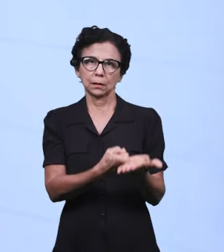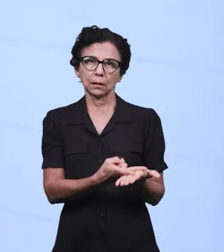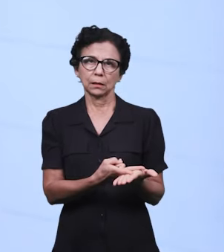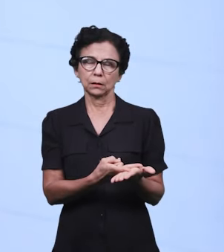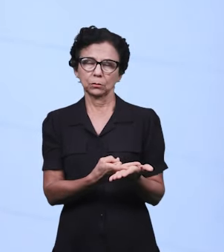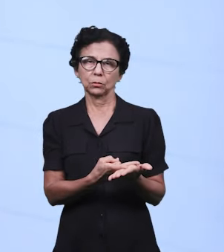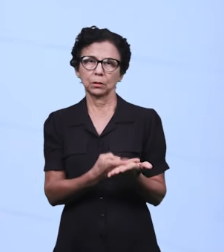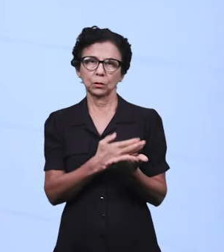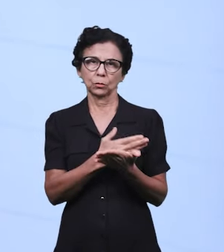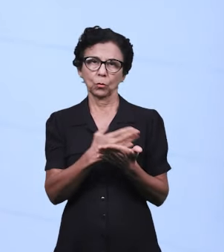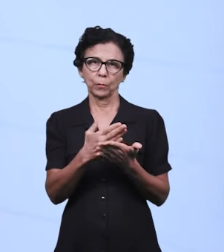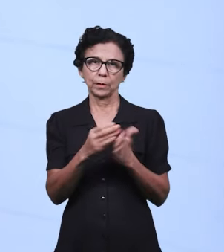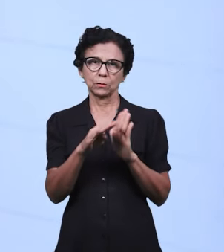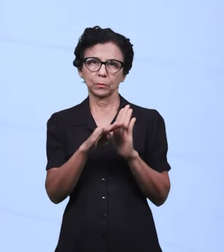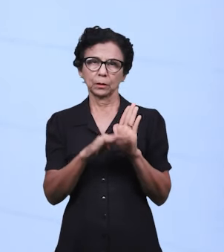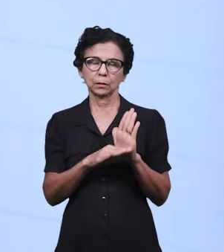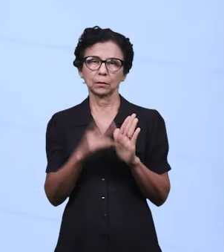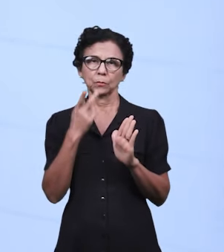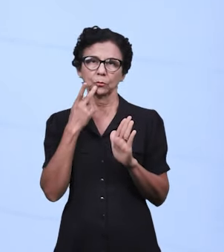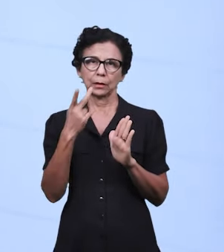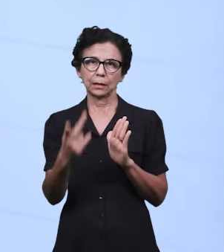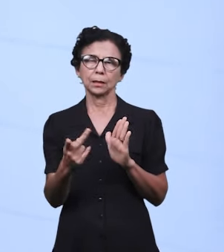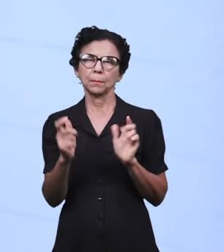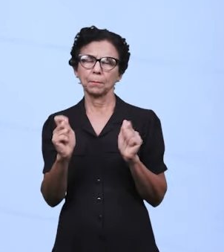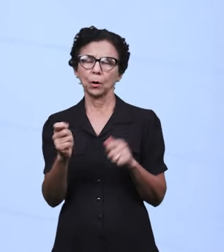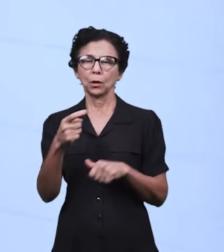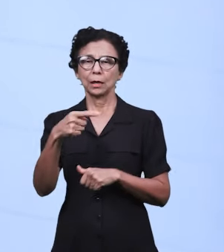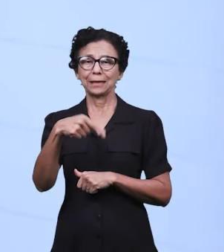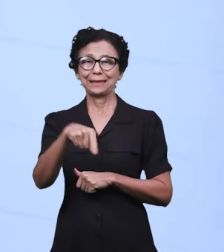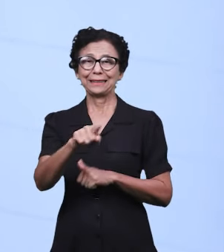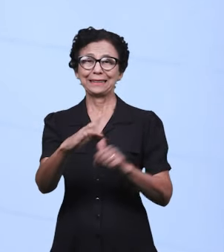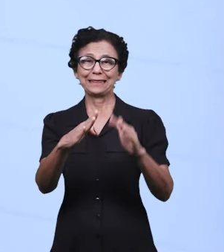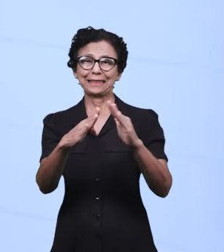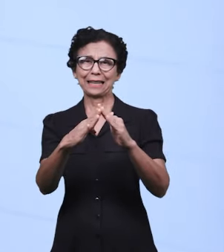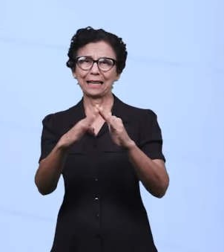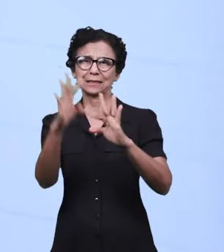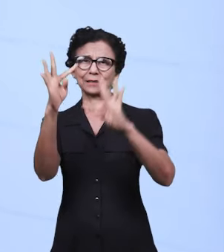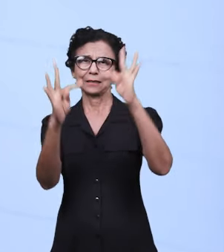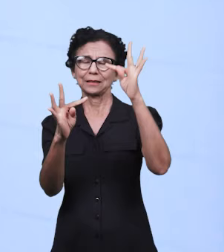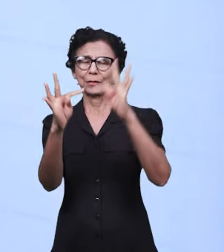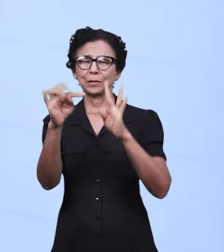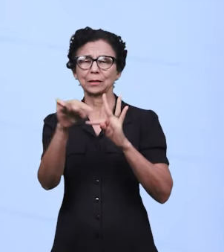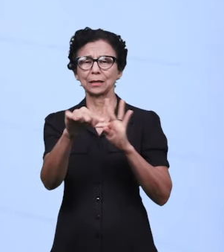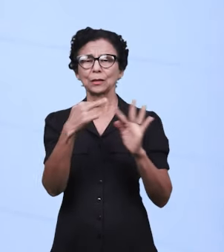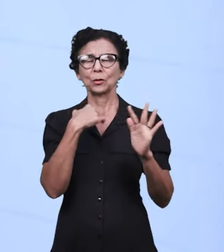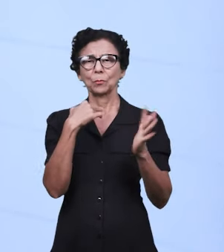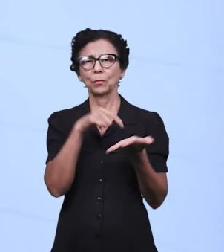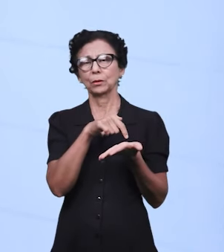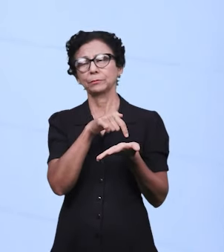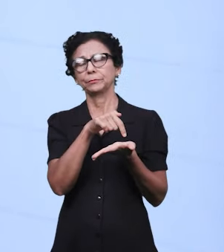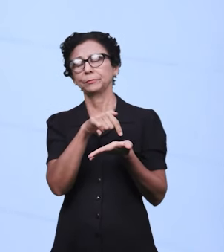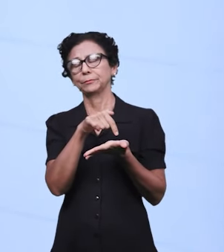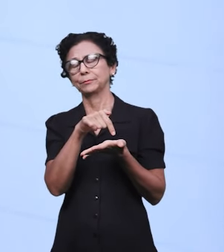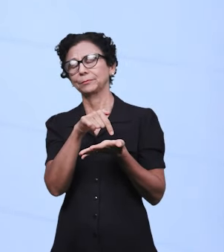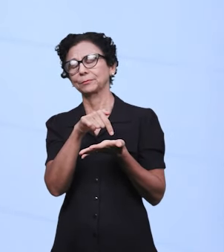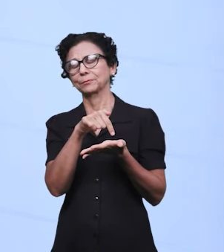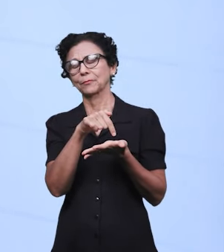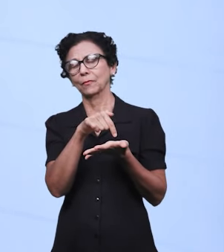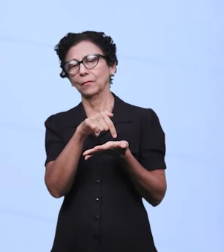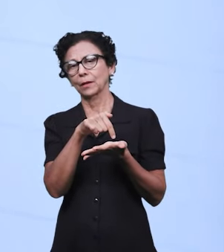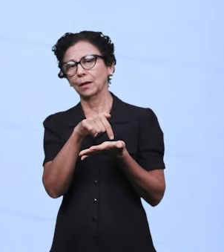inicialmente, assim, do tratamento em casa quando ele está impossibilitado, né, de se deslocar.